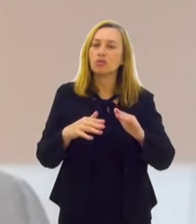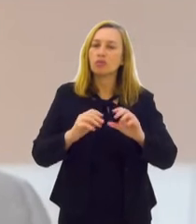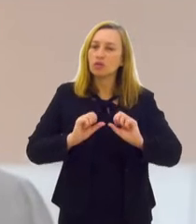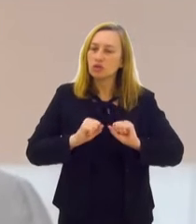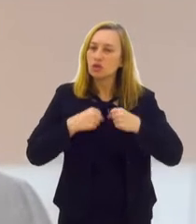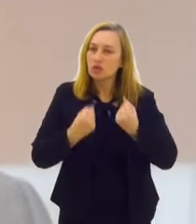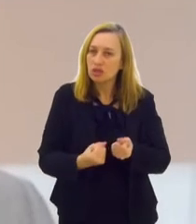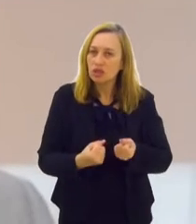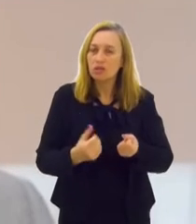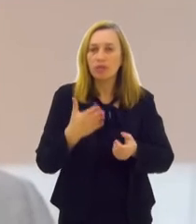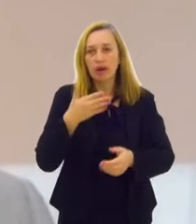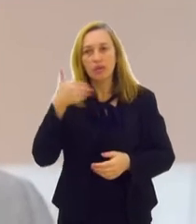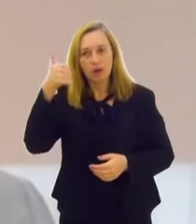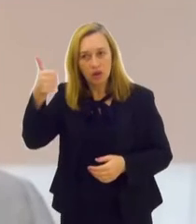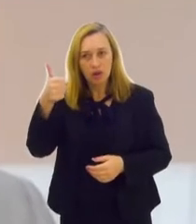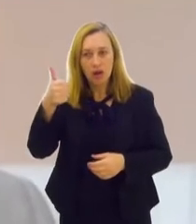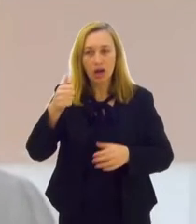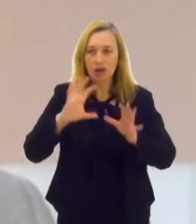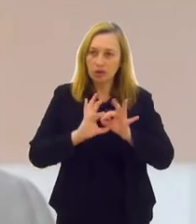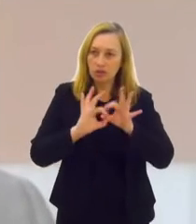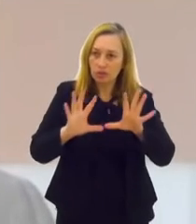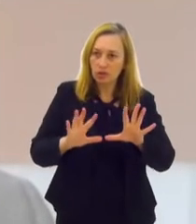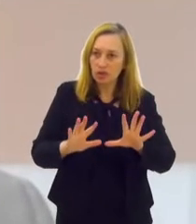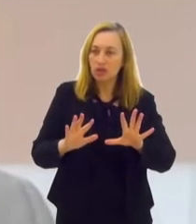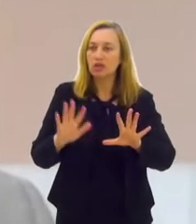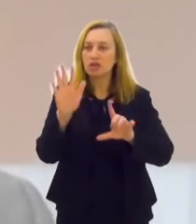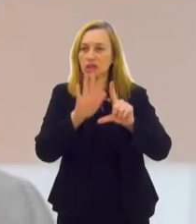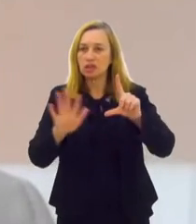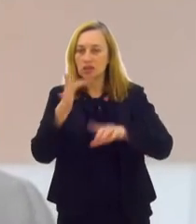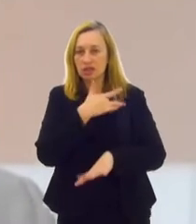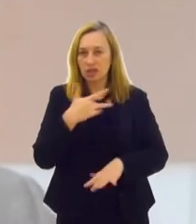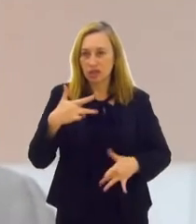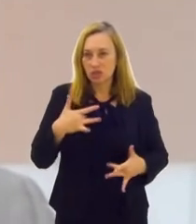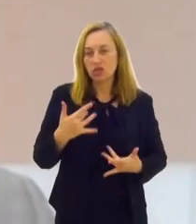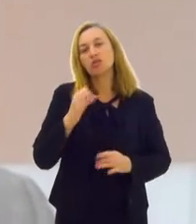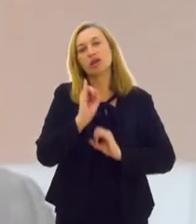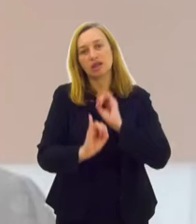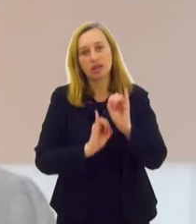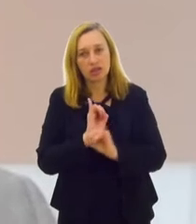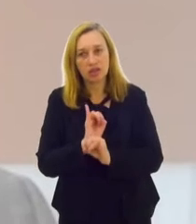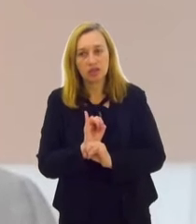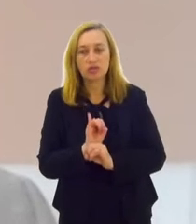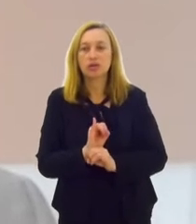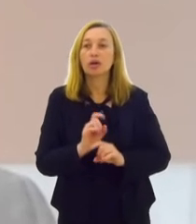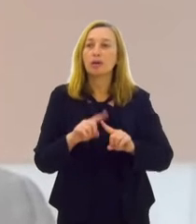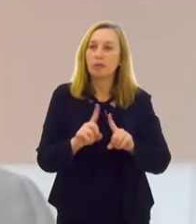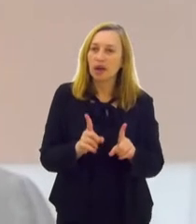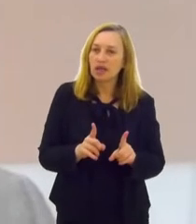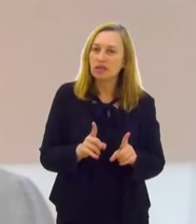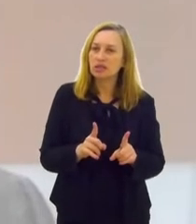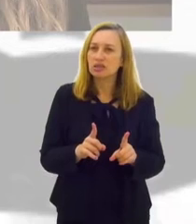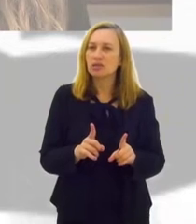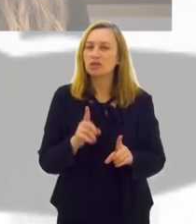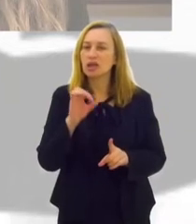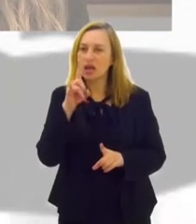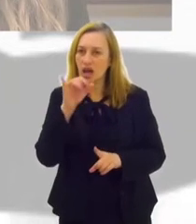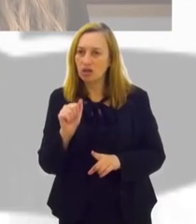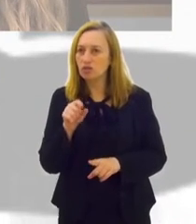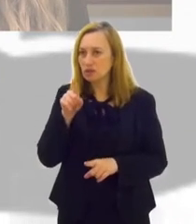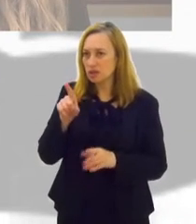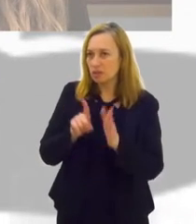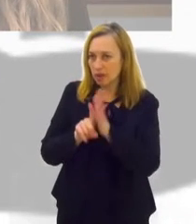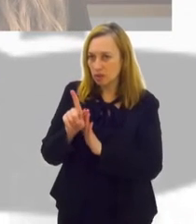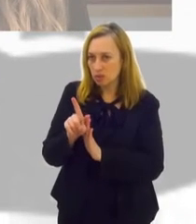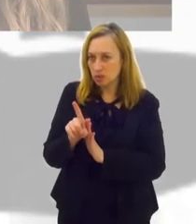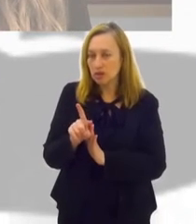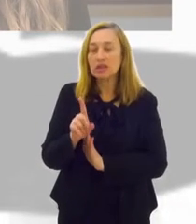buscando cooperar para um ambiente democrático sadio na internet. Mas, Cláudia,